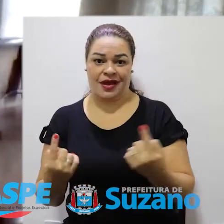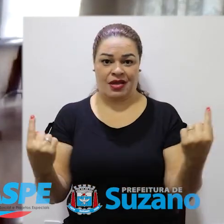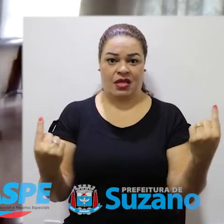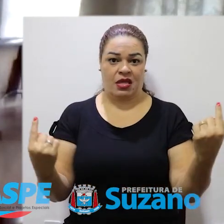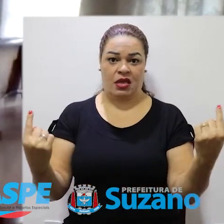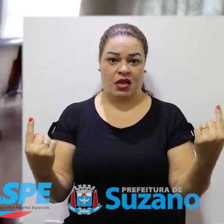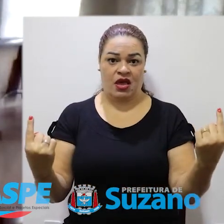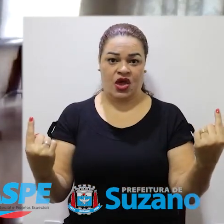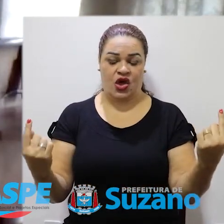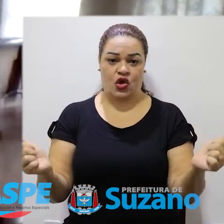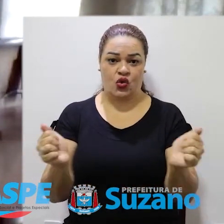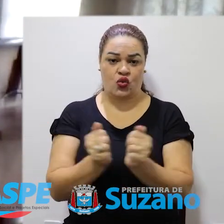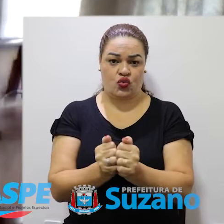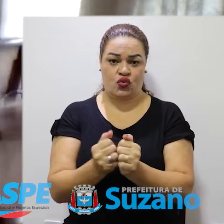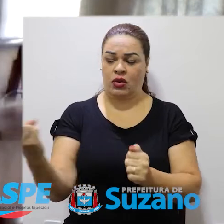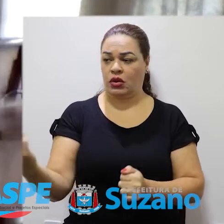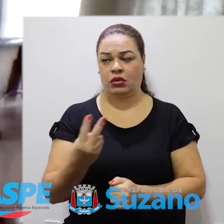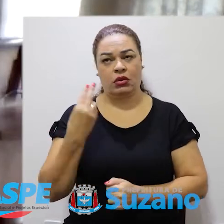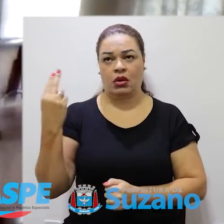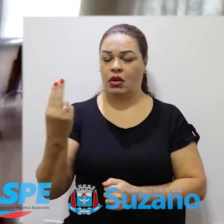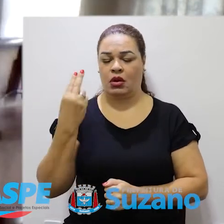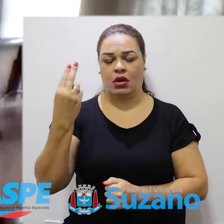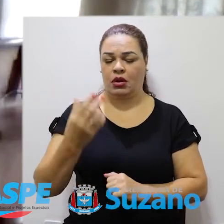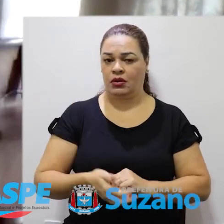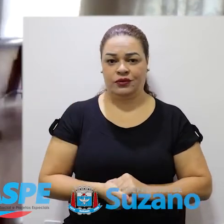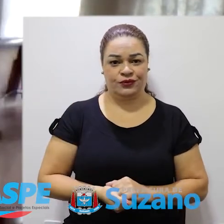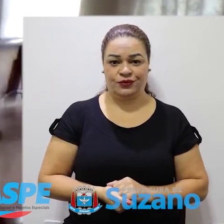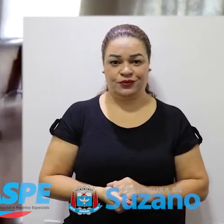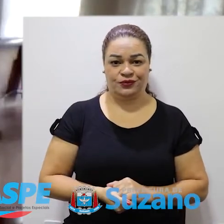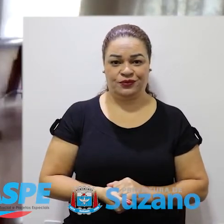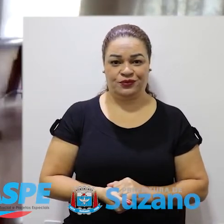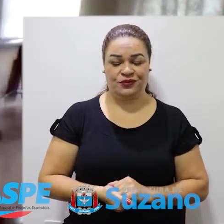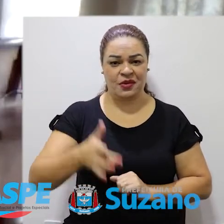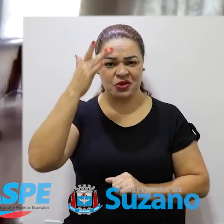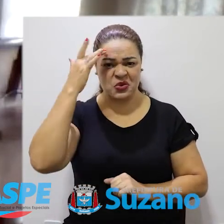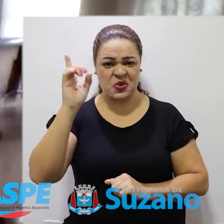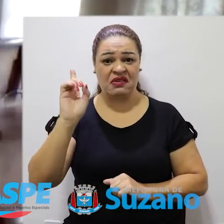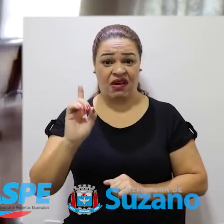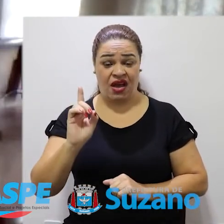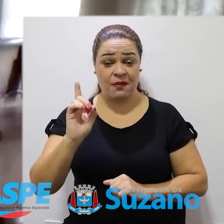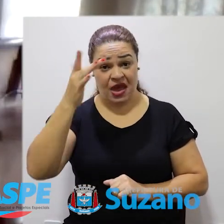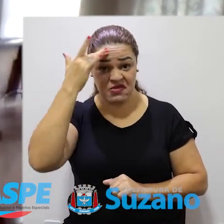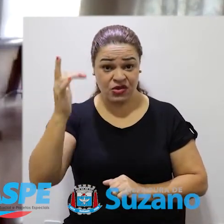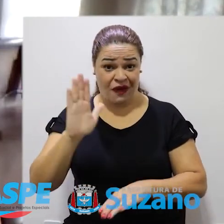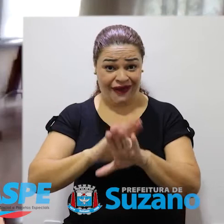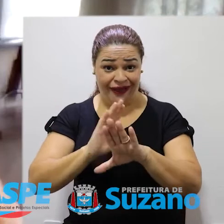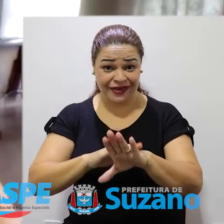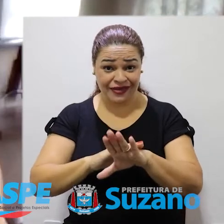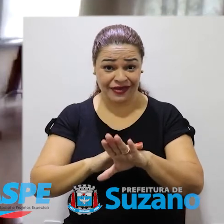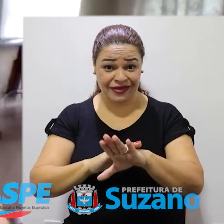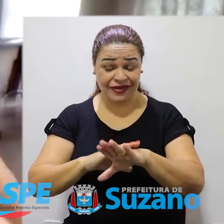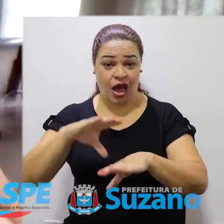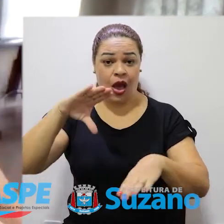Se for fazer ao mesmo tempo. Ao mesmo tempo é impossível. Quem faz isso, faz o que a gente chama de português finalizado. Não, mas eu